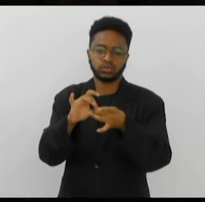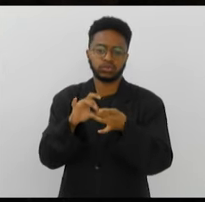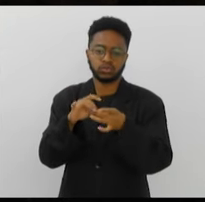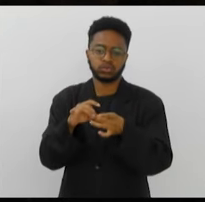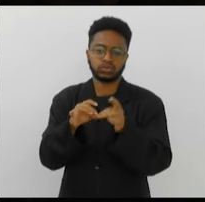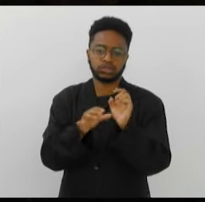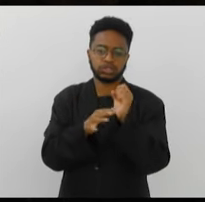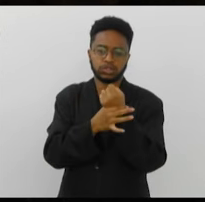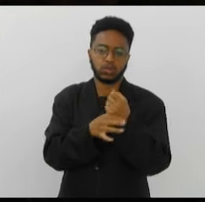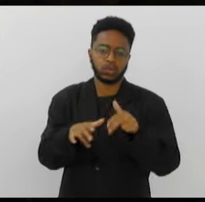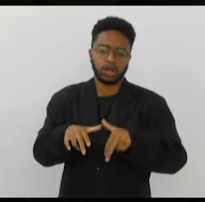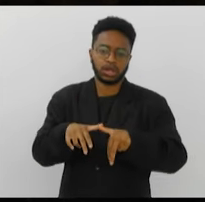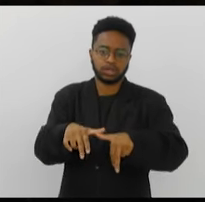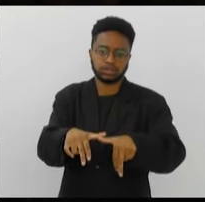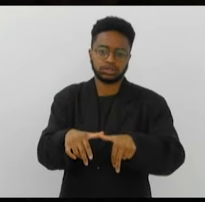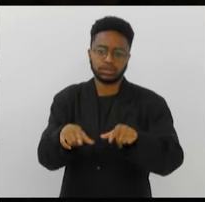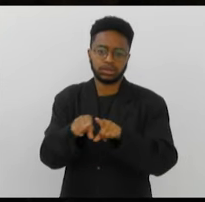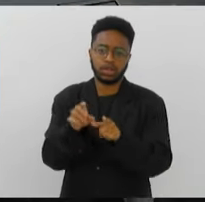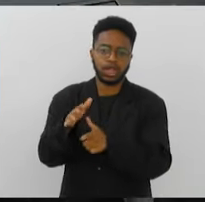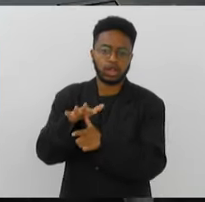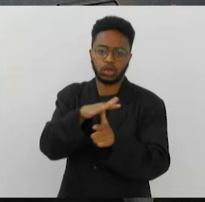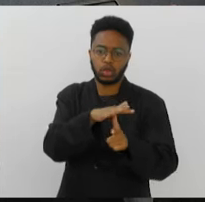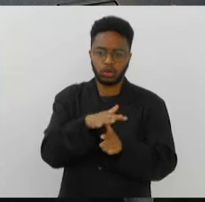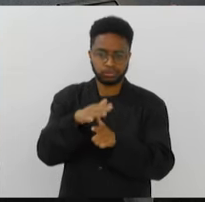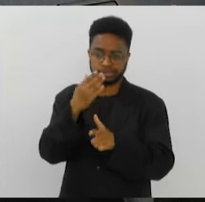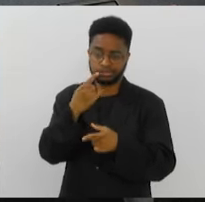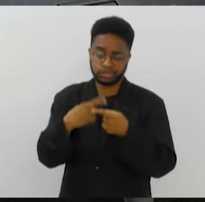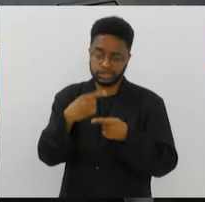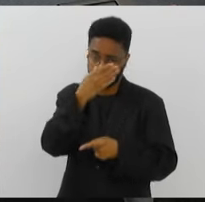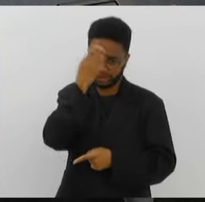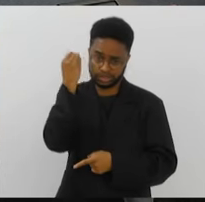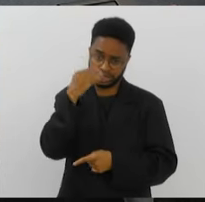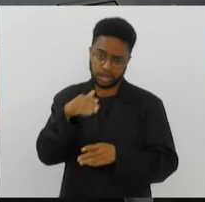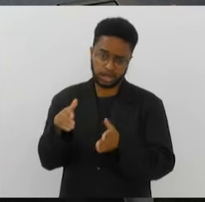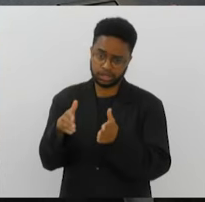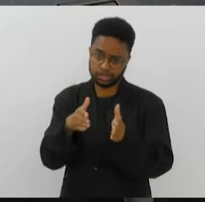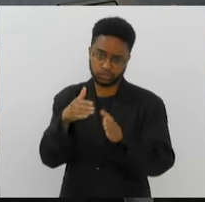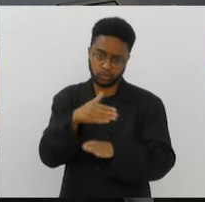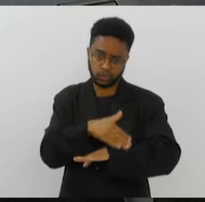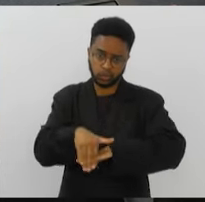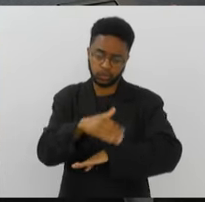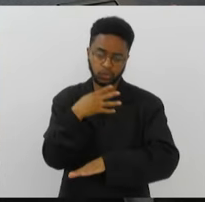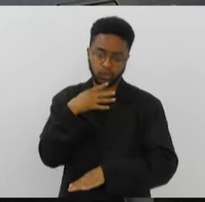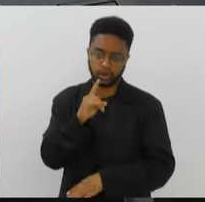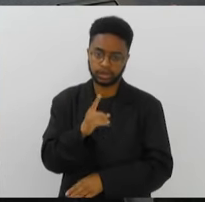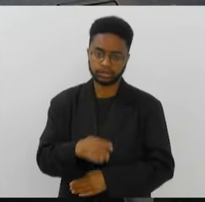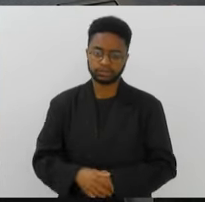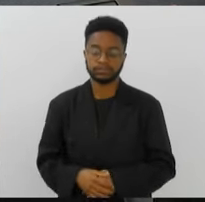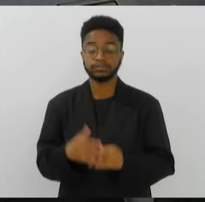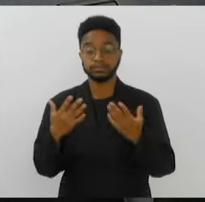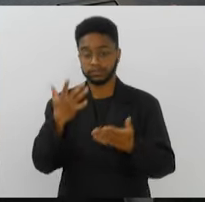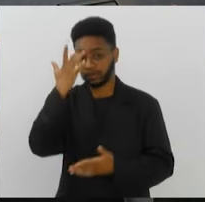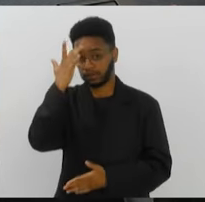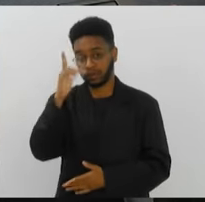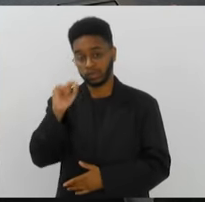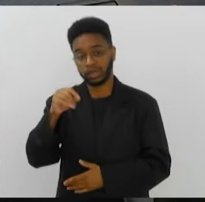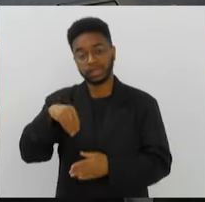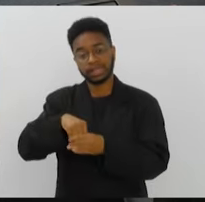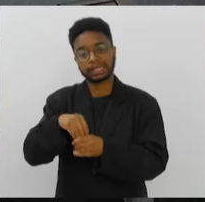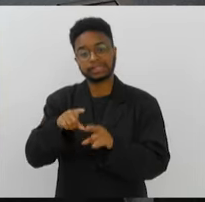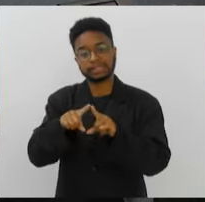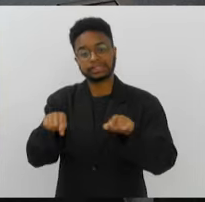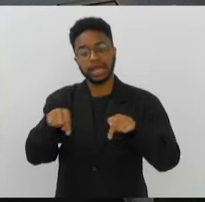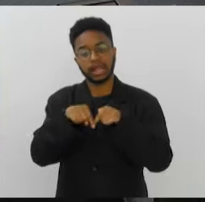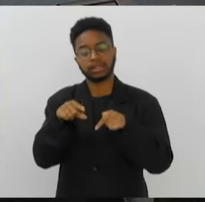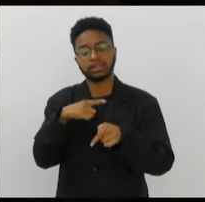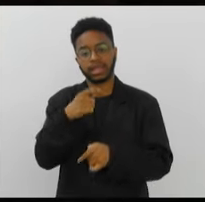com segurança, carro blindado, de helicóptero. Esquece isso, linha vermelha. Esquece. Deputado, e aí fica fácil. Dentro de uma sala, com